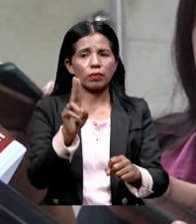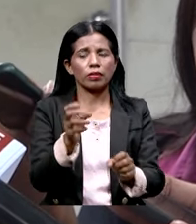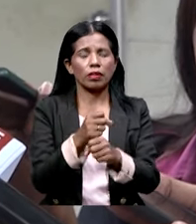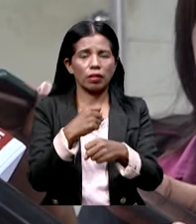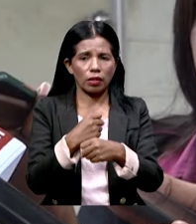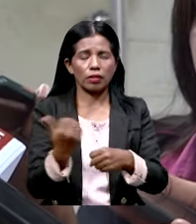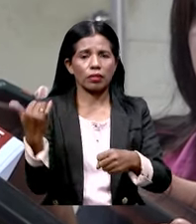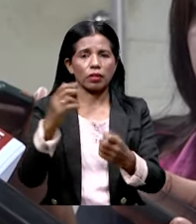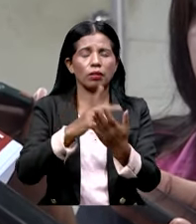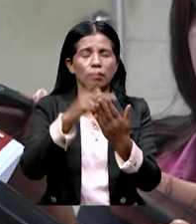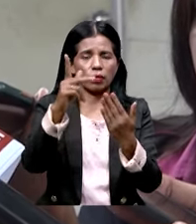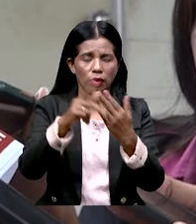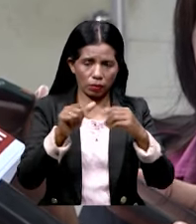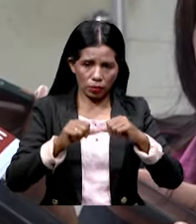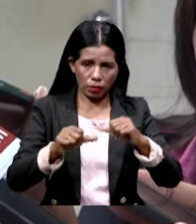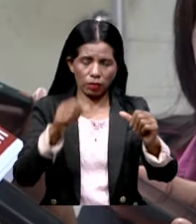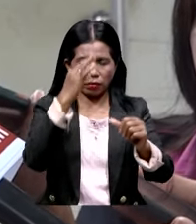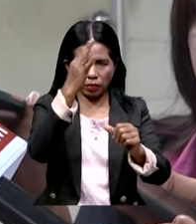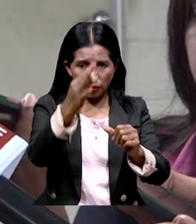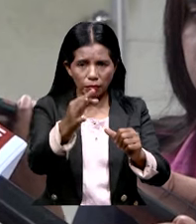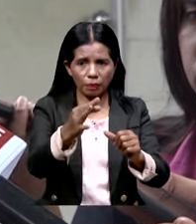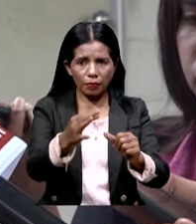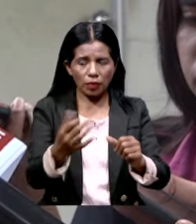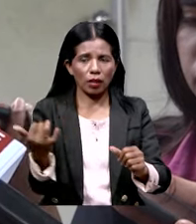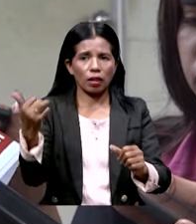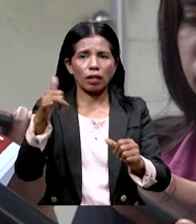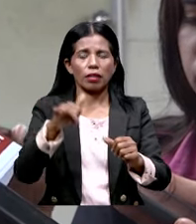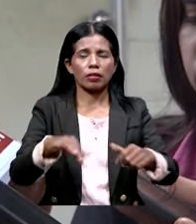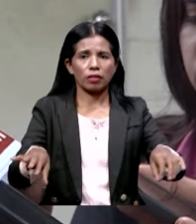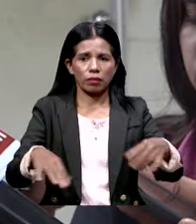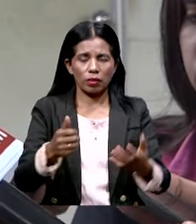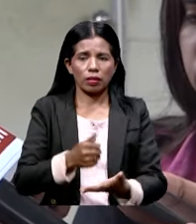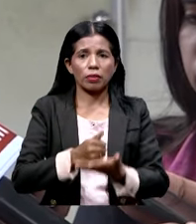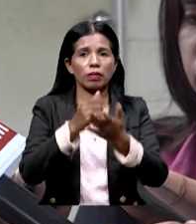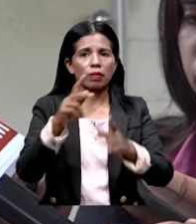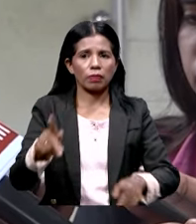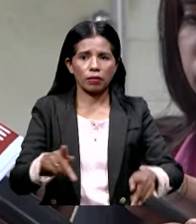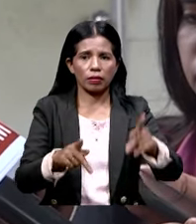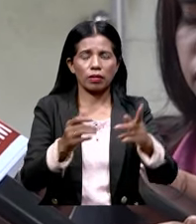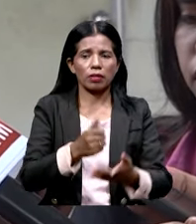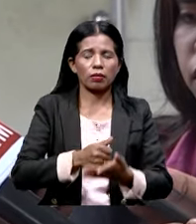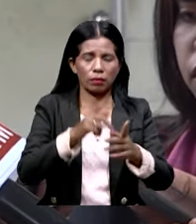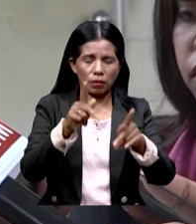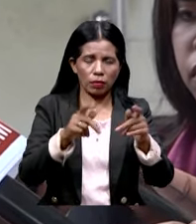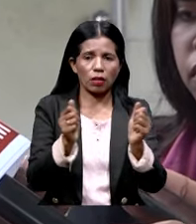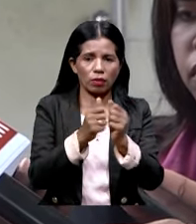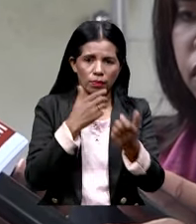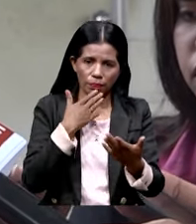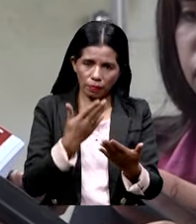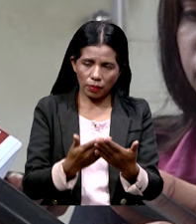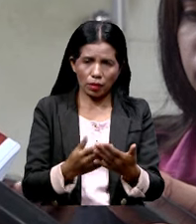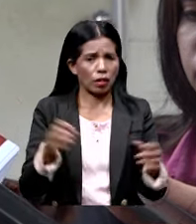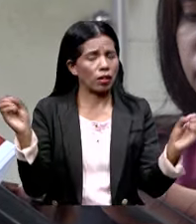né? Programa, ser né? Lauba, ou em atunune. Serviço de atendimento para público, atendimento para povo, ainda nem lá o dia. Lá